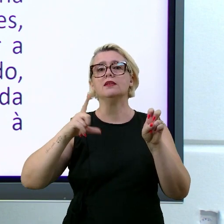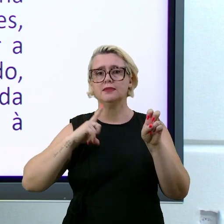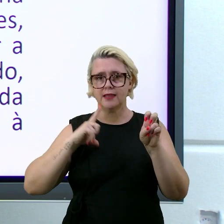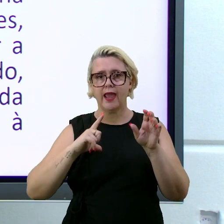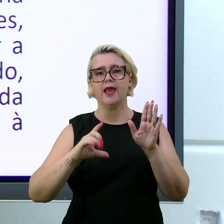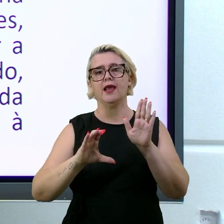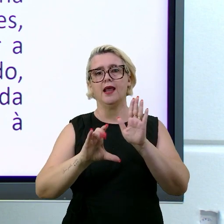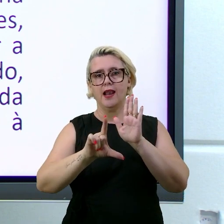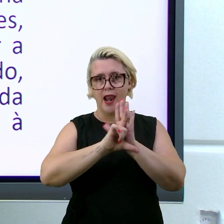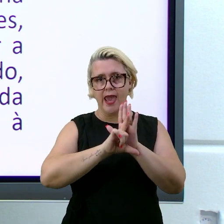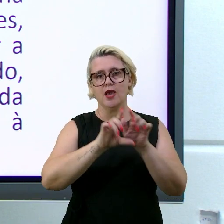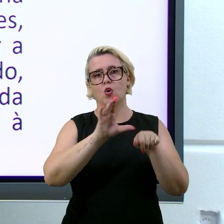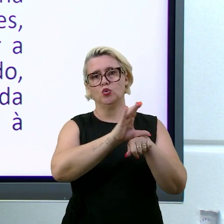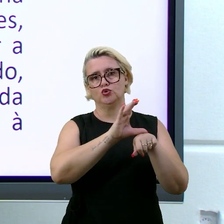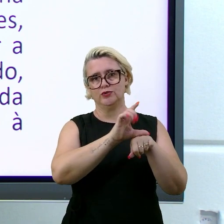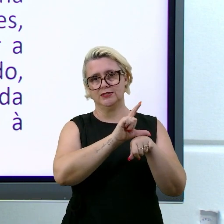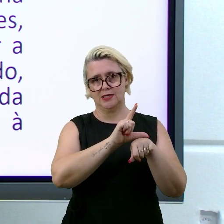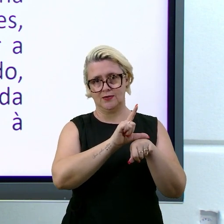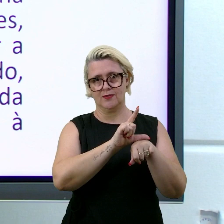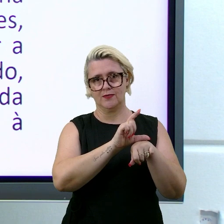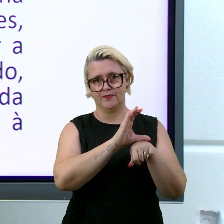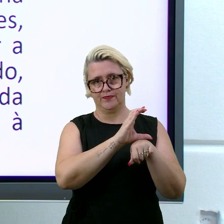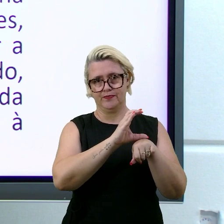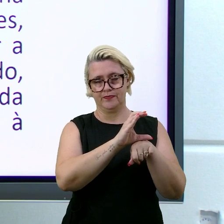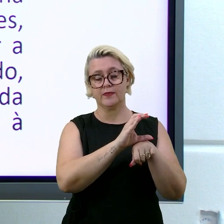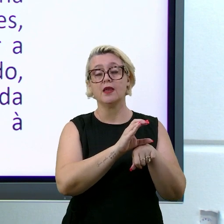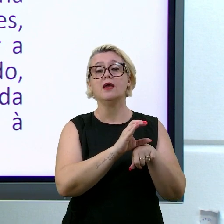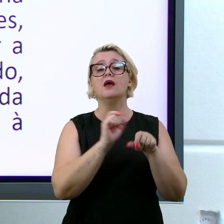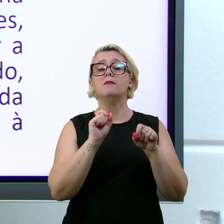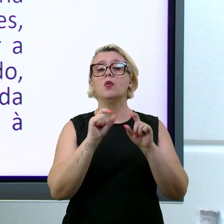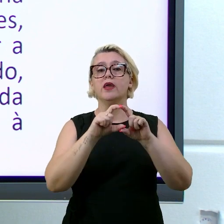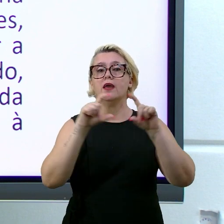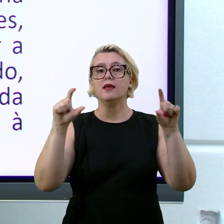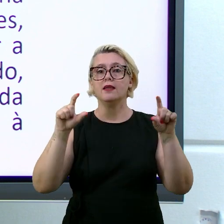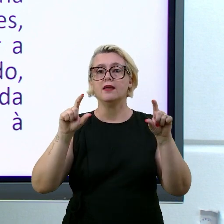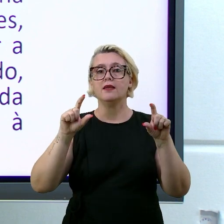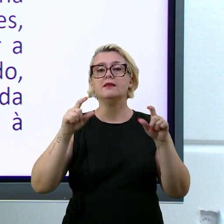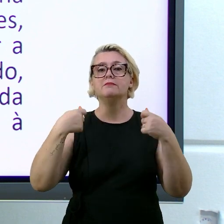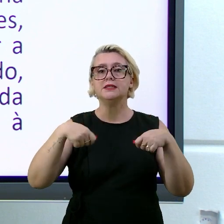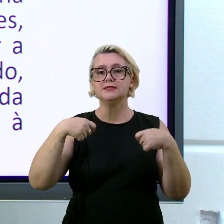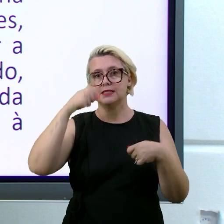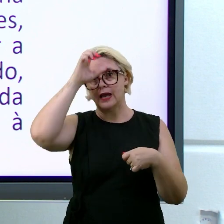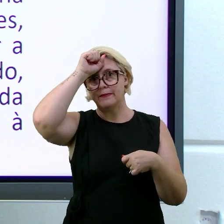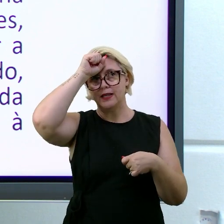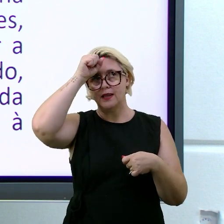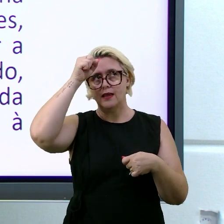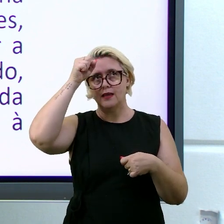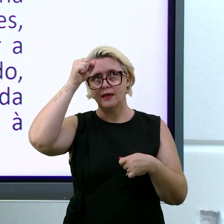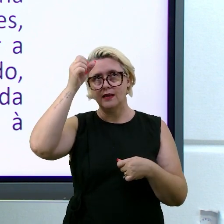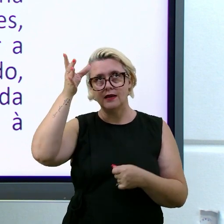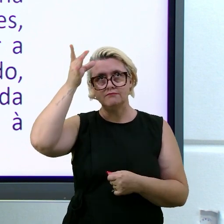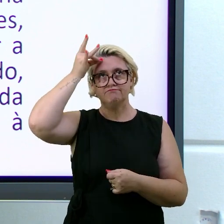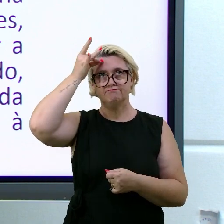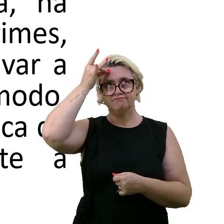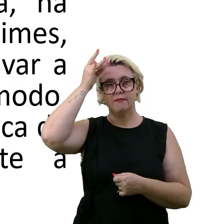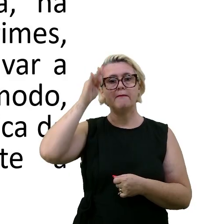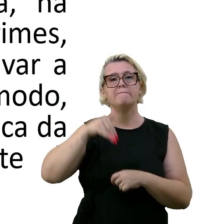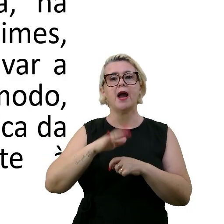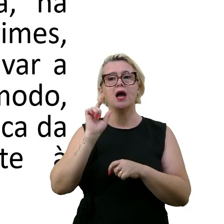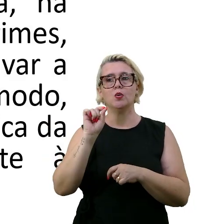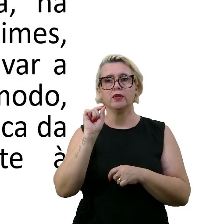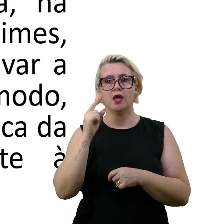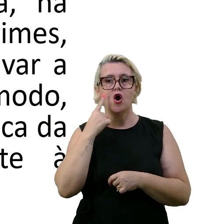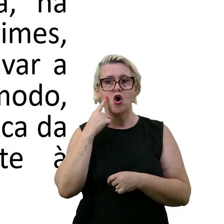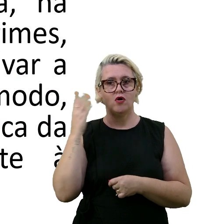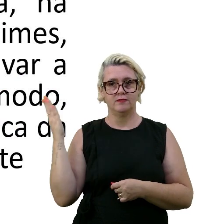foi apresentada na introdução. Agora, o que esse parágrafo tem para a gente aprender, assimilar? Vamos lá, olha